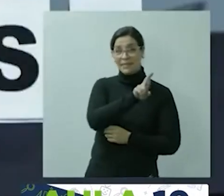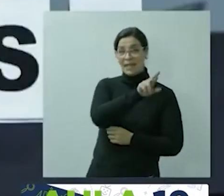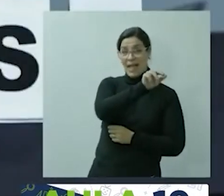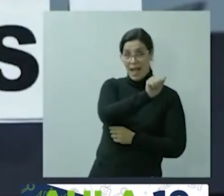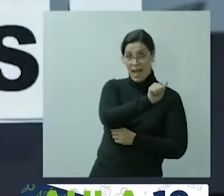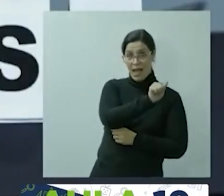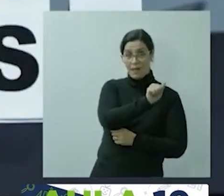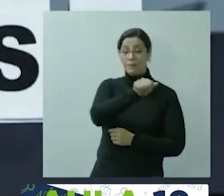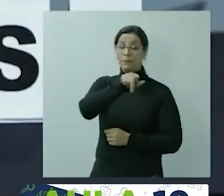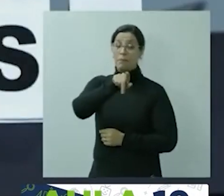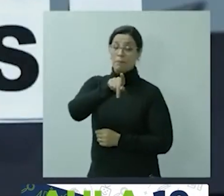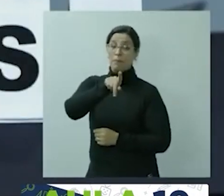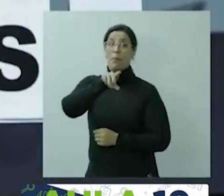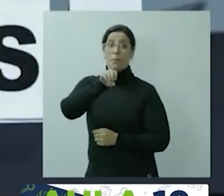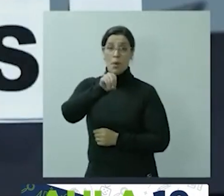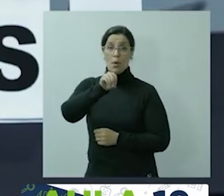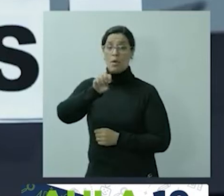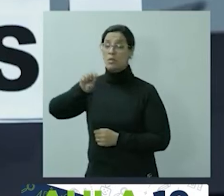Ra-po-za.